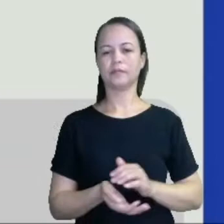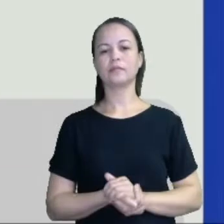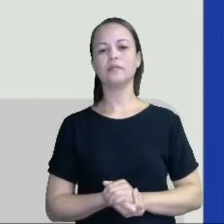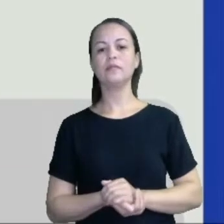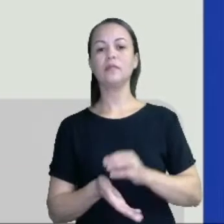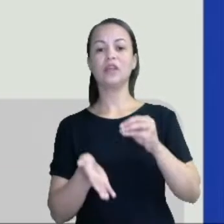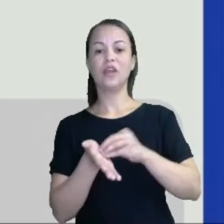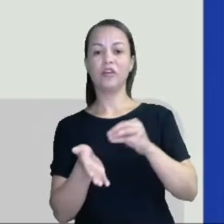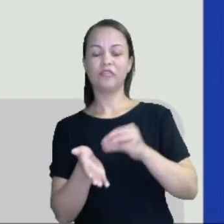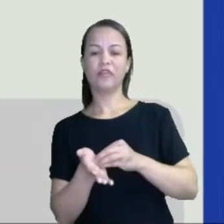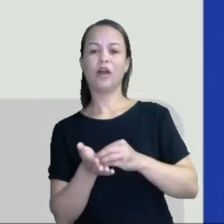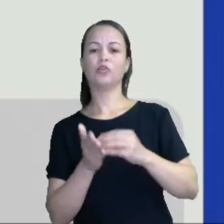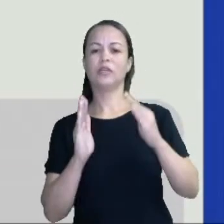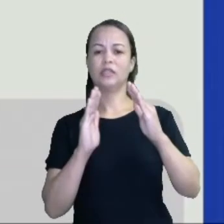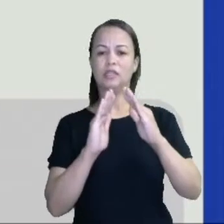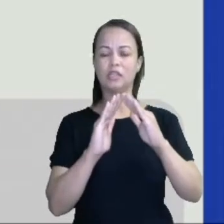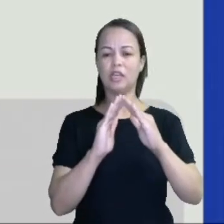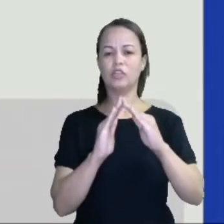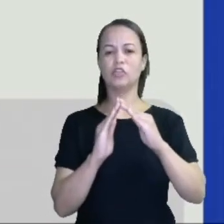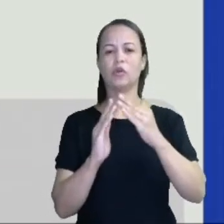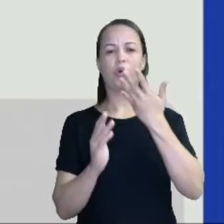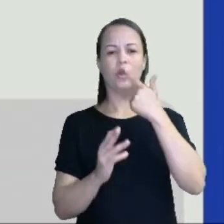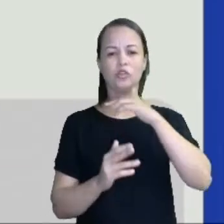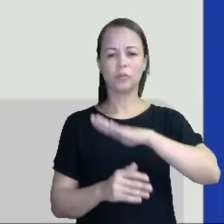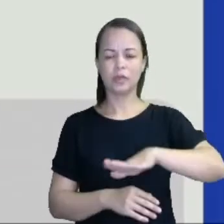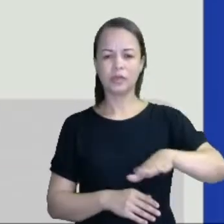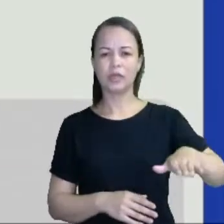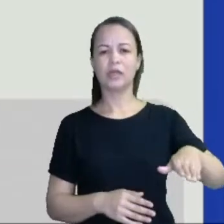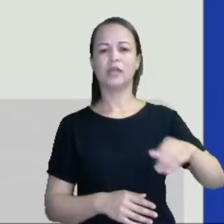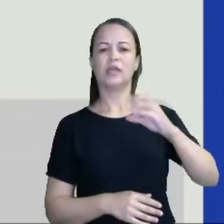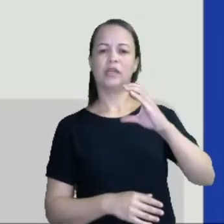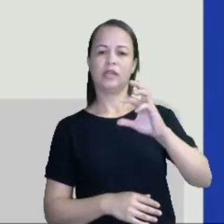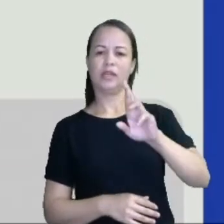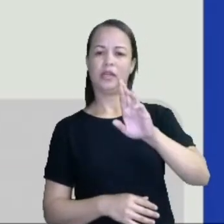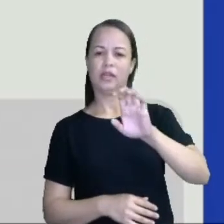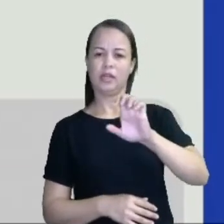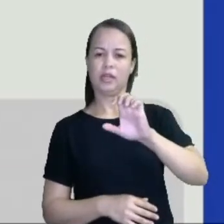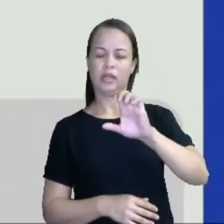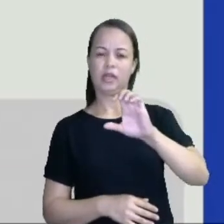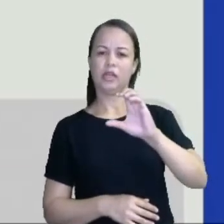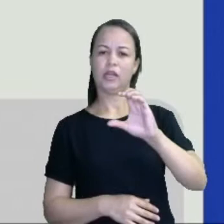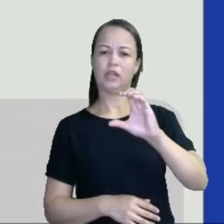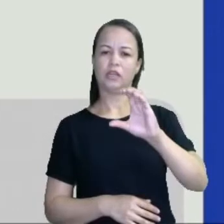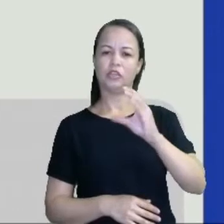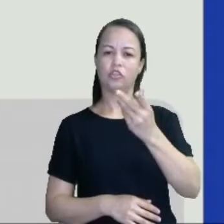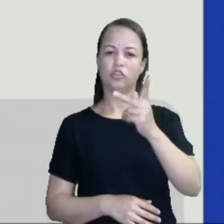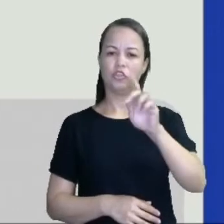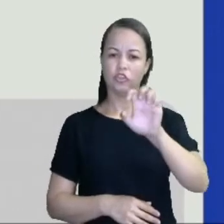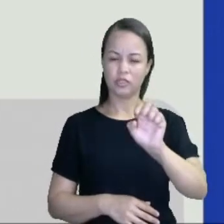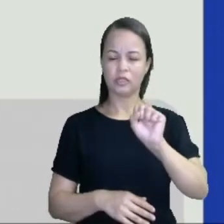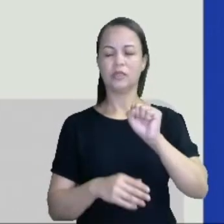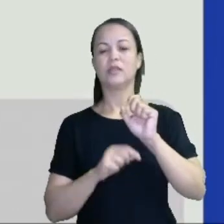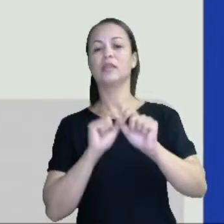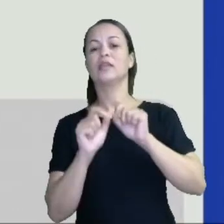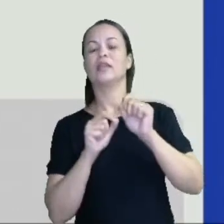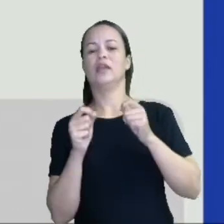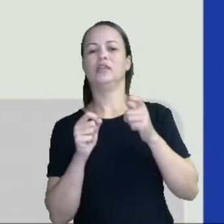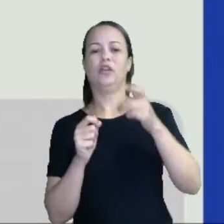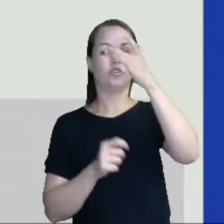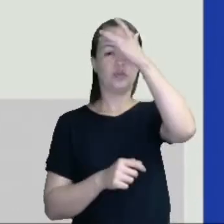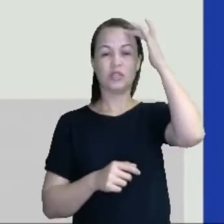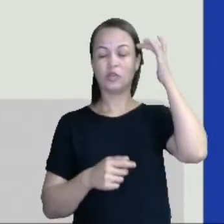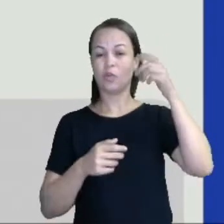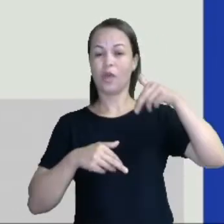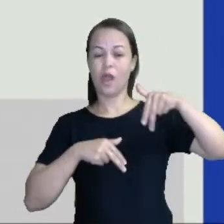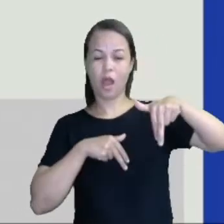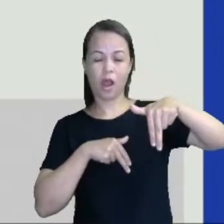creches, escolas, postos de saúde. Tem locais que famílias, pessoas andam quilômetros para poder chegar a